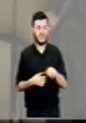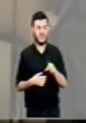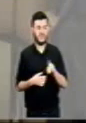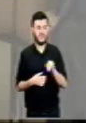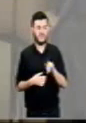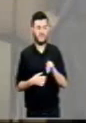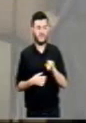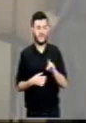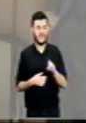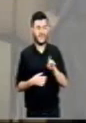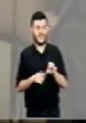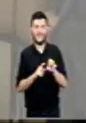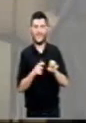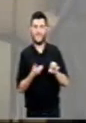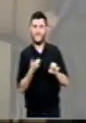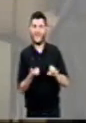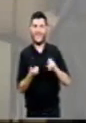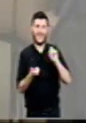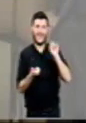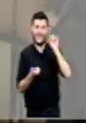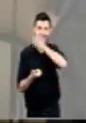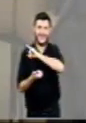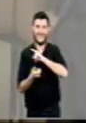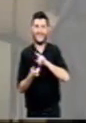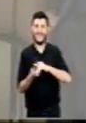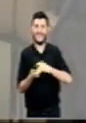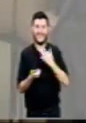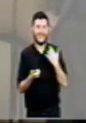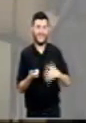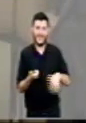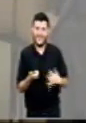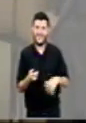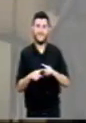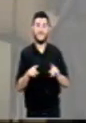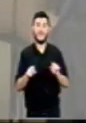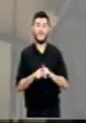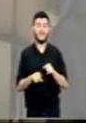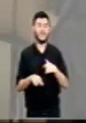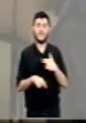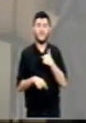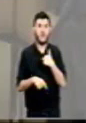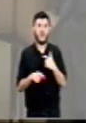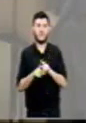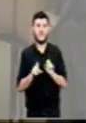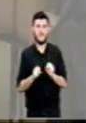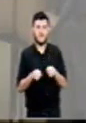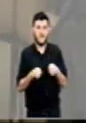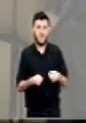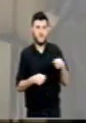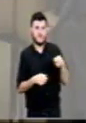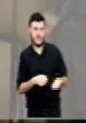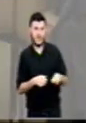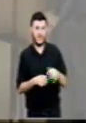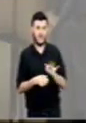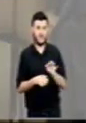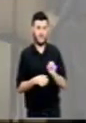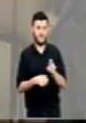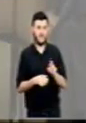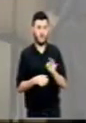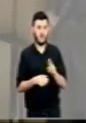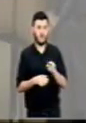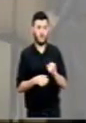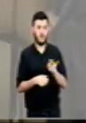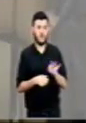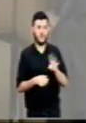mas o que é fortuito, não se pode forçar o que é fortuito. E foi o que aconteceu no processo, sem medo, sem